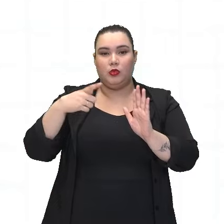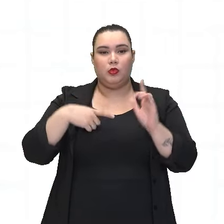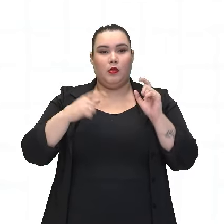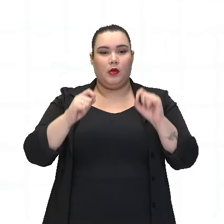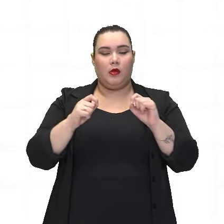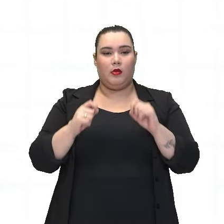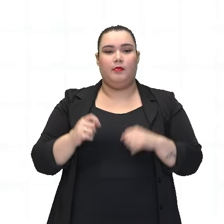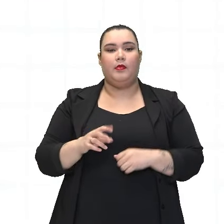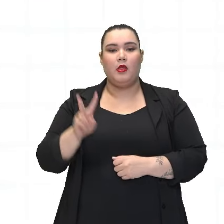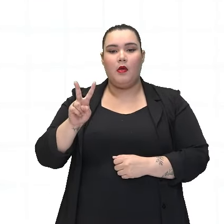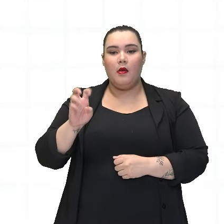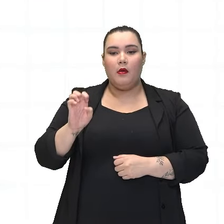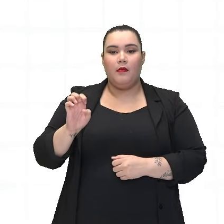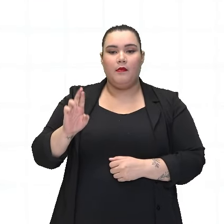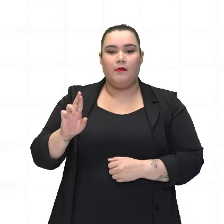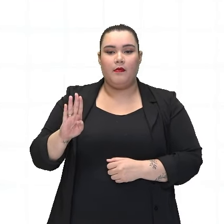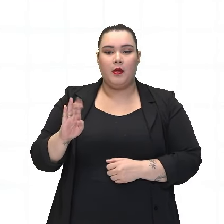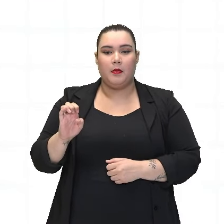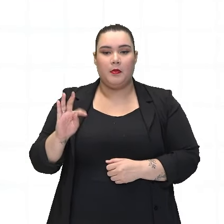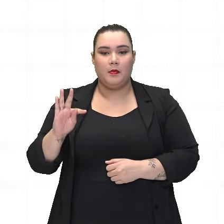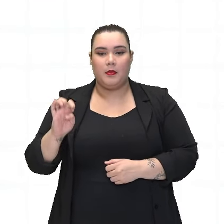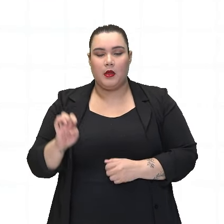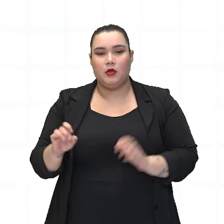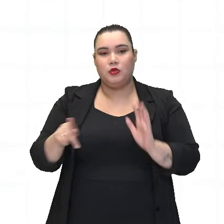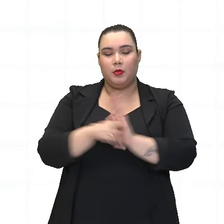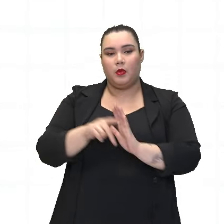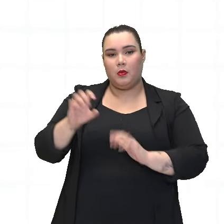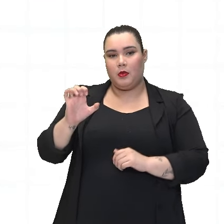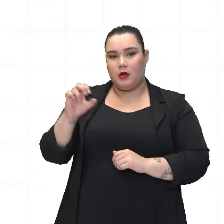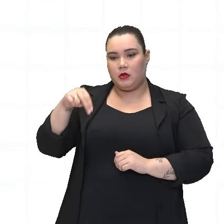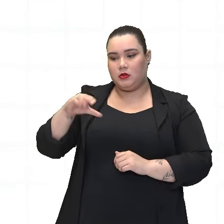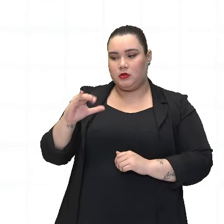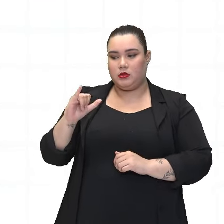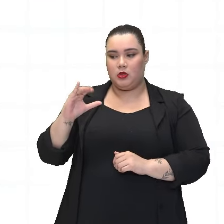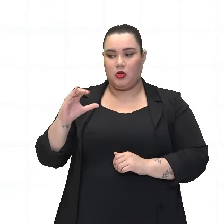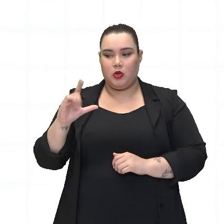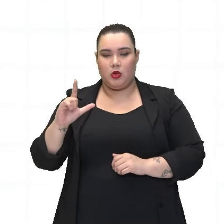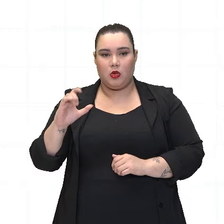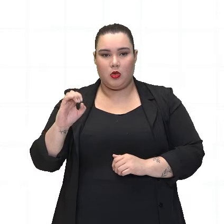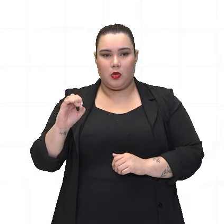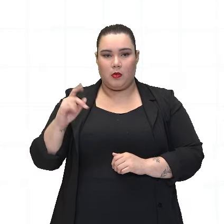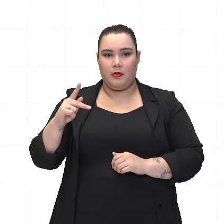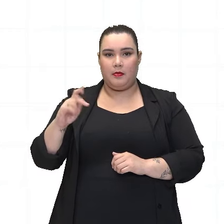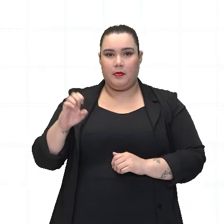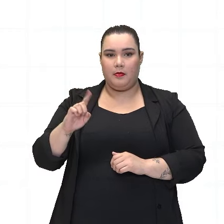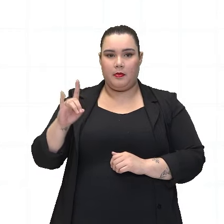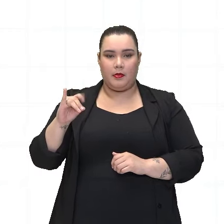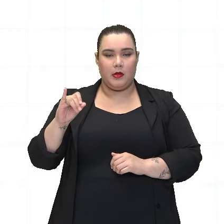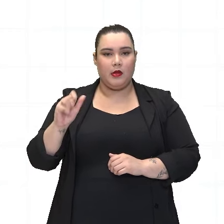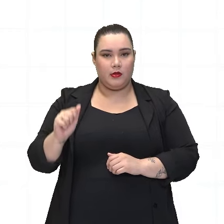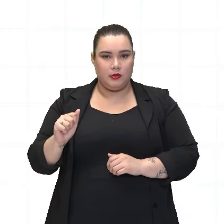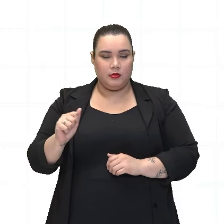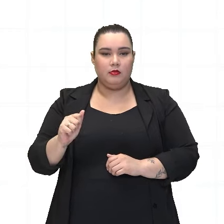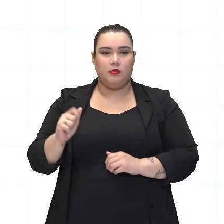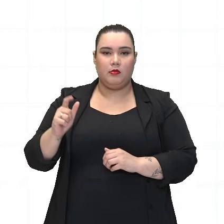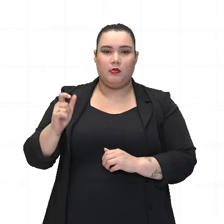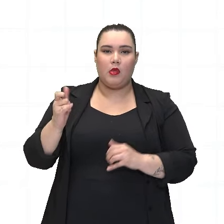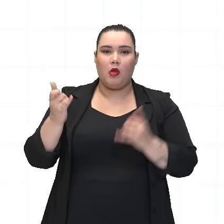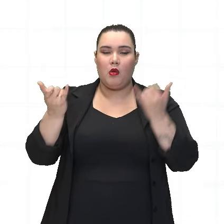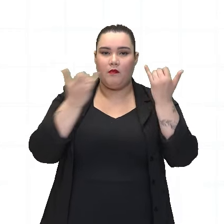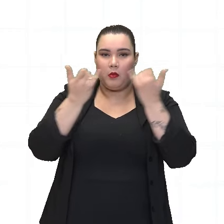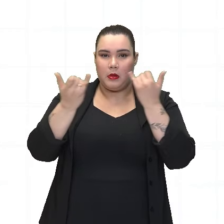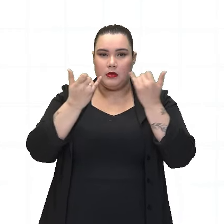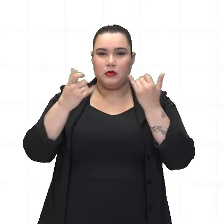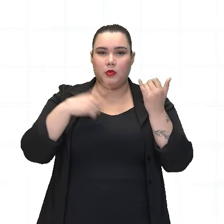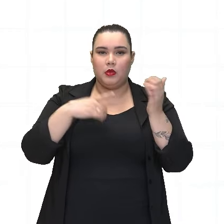verbete de enciclopédia, certo? Uma enciclopédia até virtual. Pela informação que nós podemos ver no final